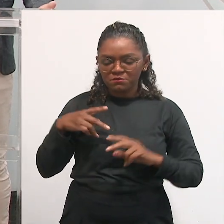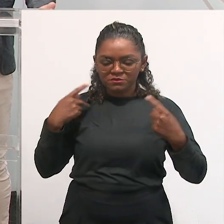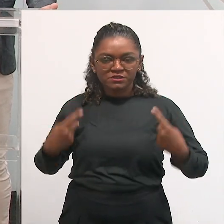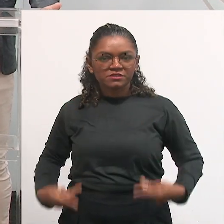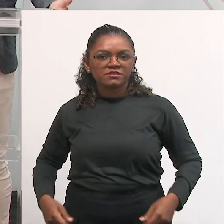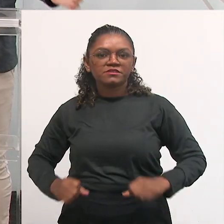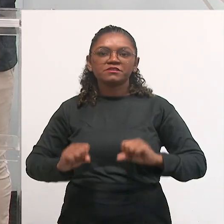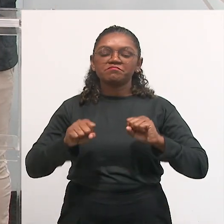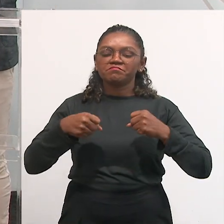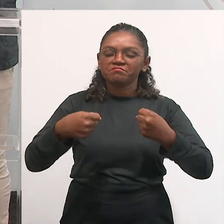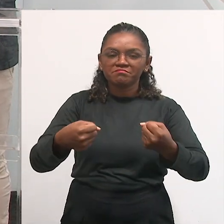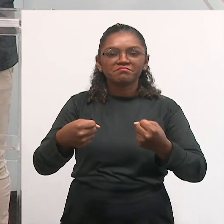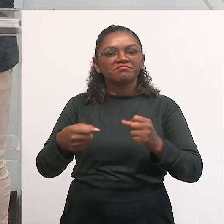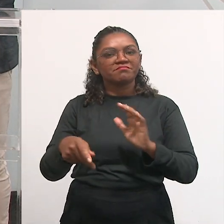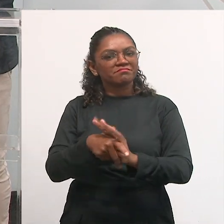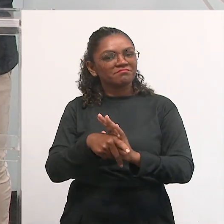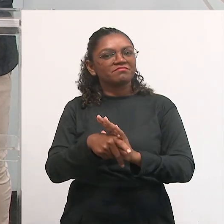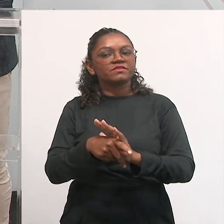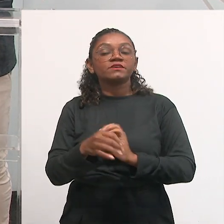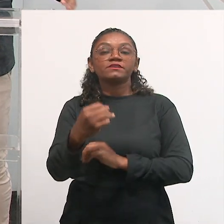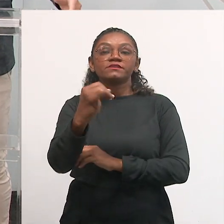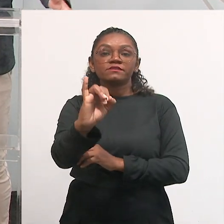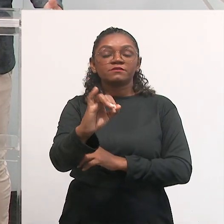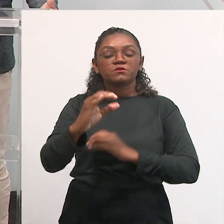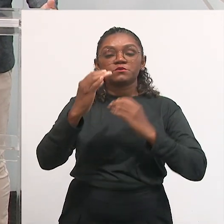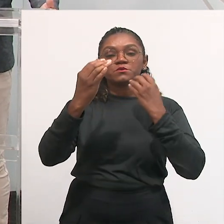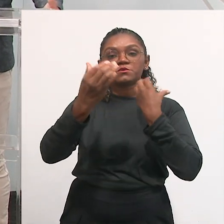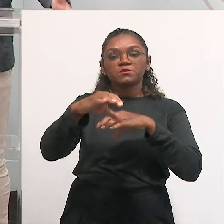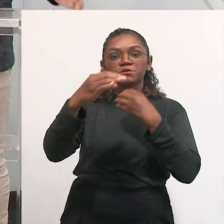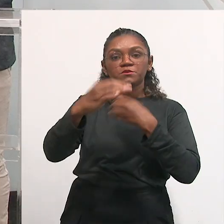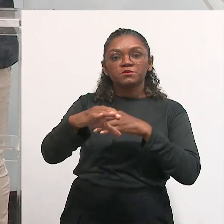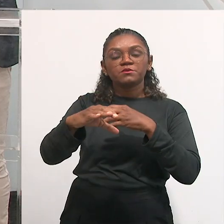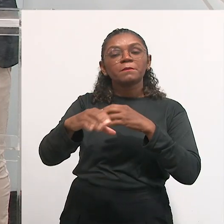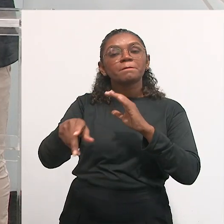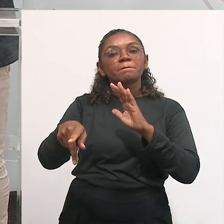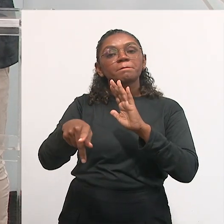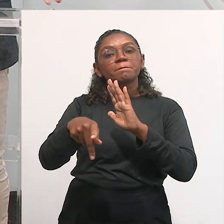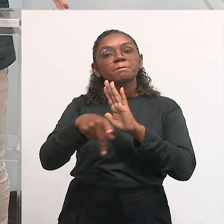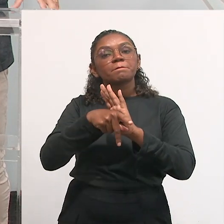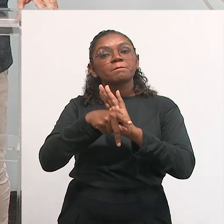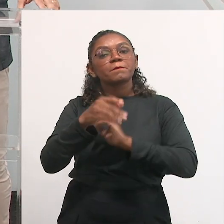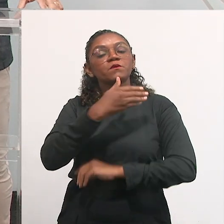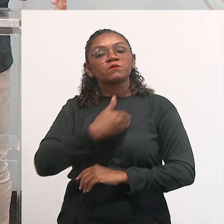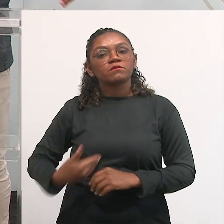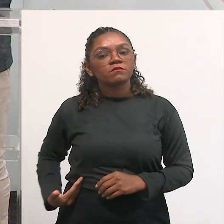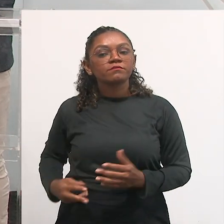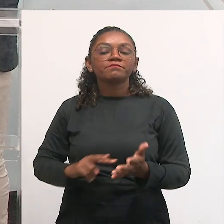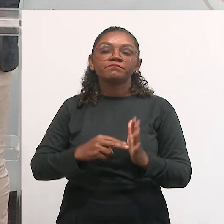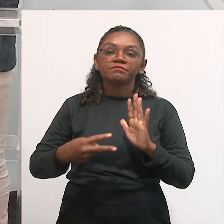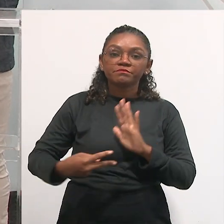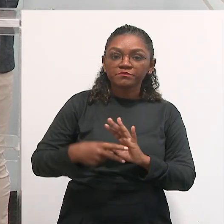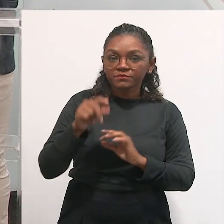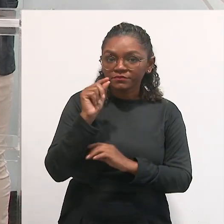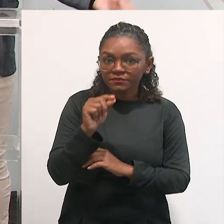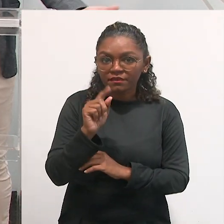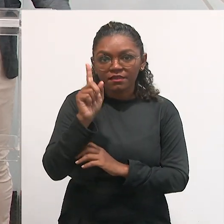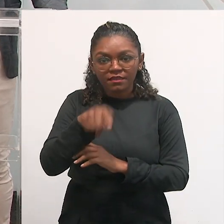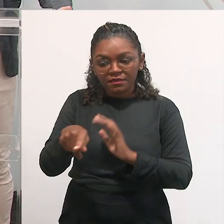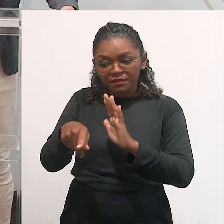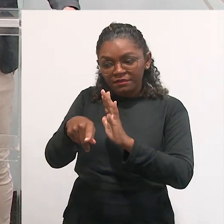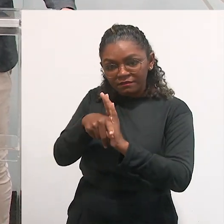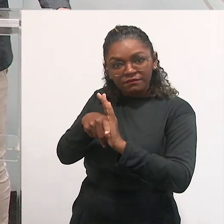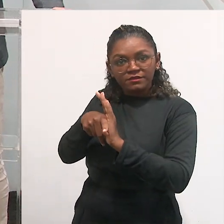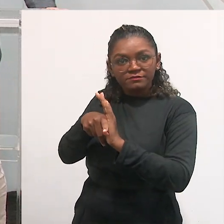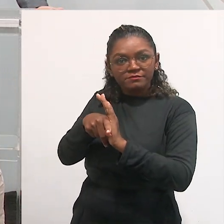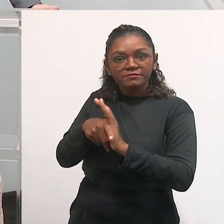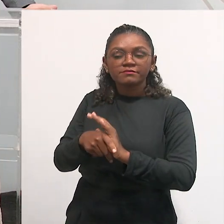em forma, perfeito? Se você vai fazer um concurso público, qual que é o teu escopo? Né? Aquele concurso público. Professor, eu vou fazer para a Polícia Federal,